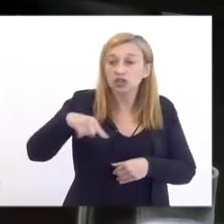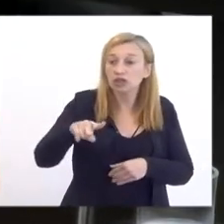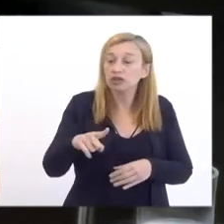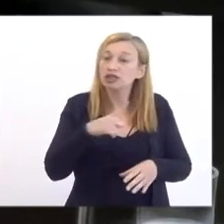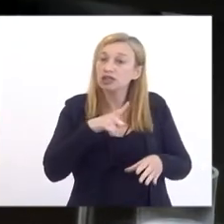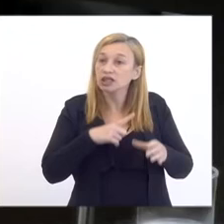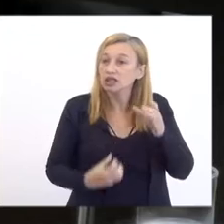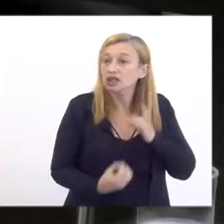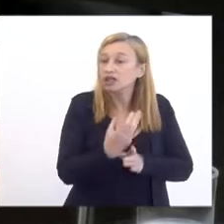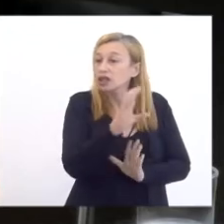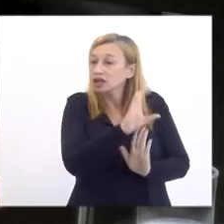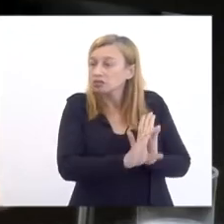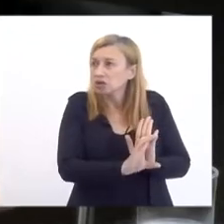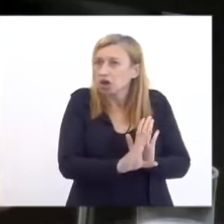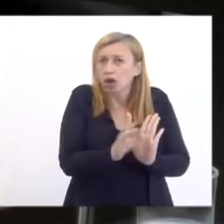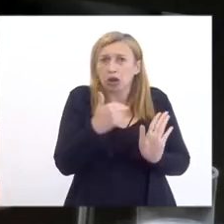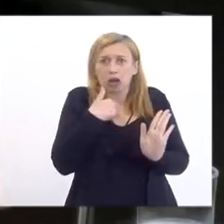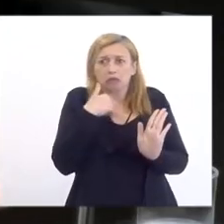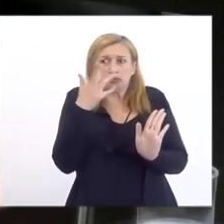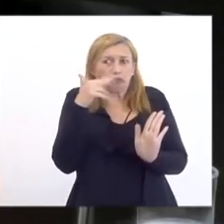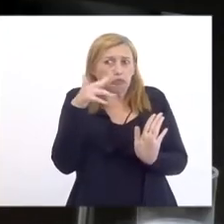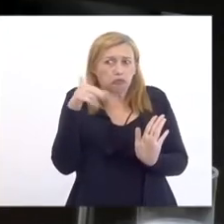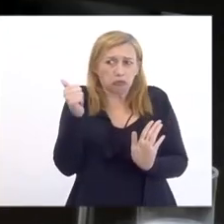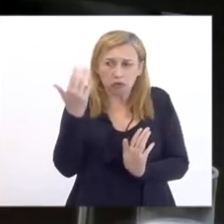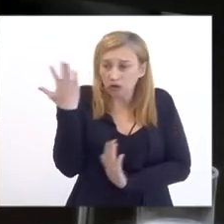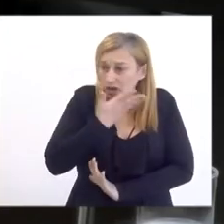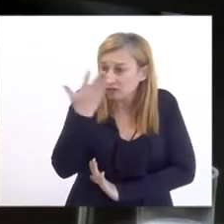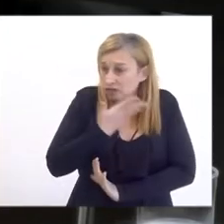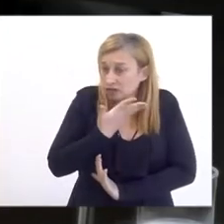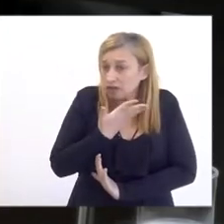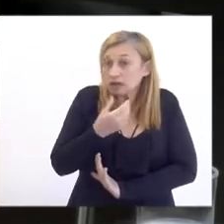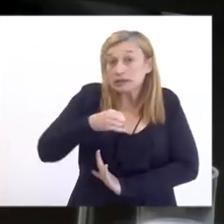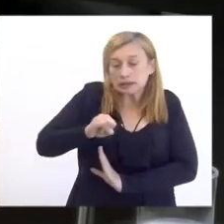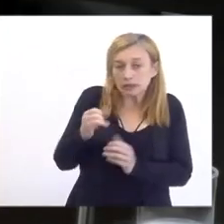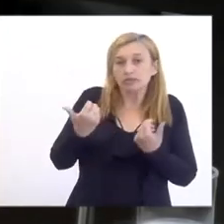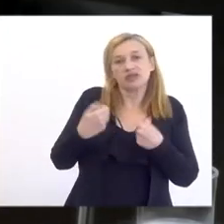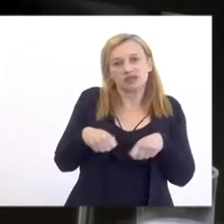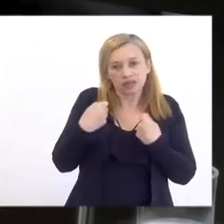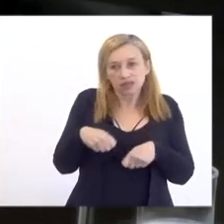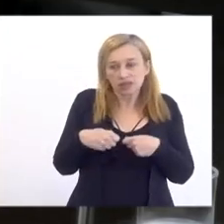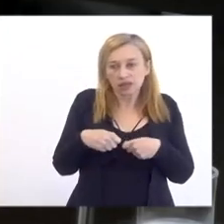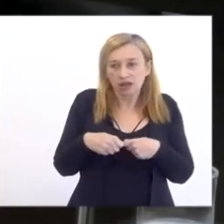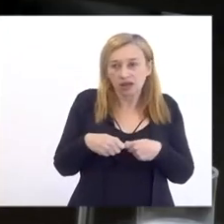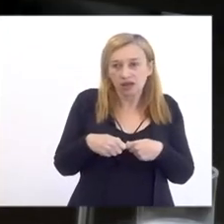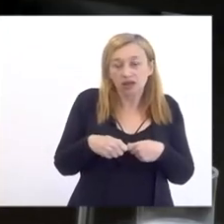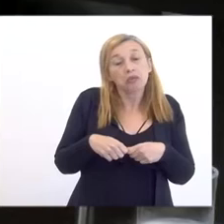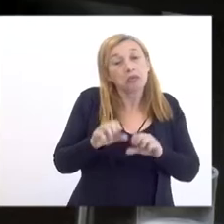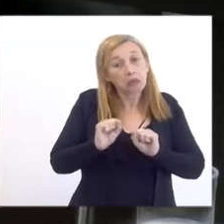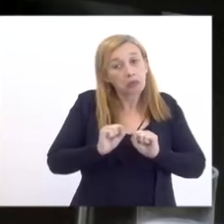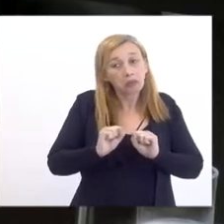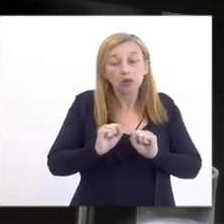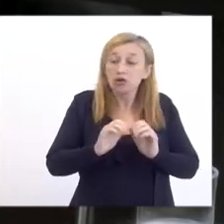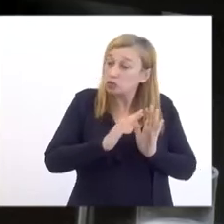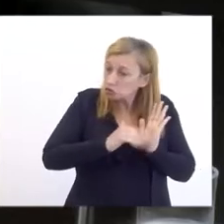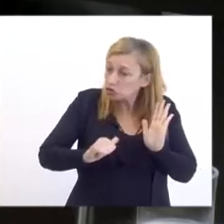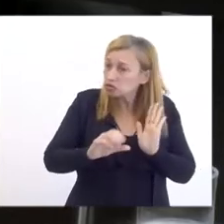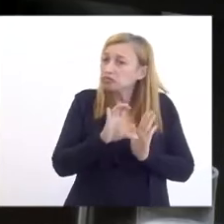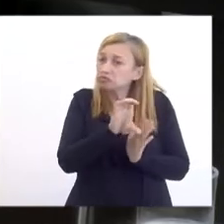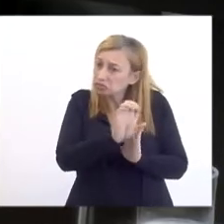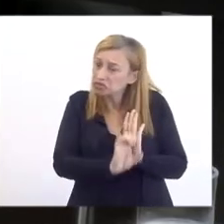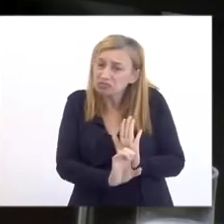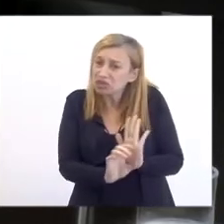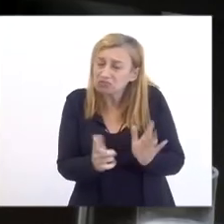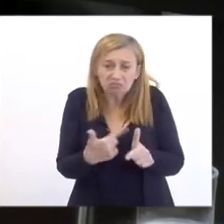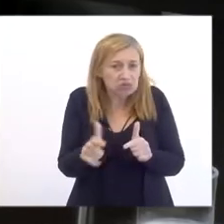emenda. Eu digo, nunca vi isso na vida. Se for preciso, né, eu até abro mão das emendas. Não